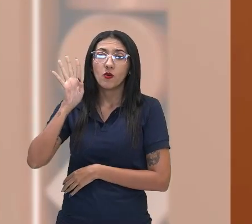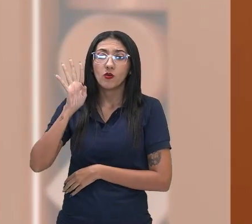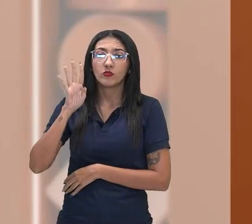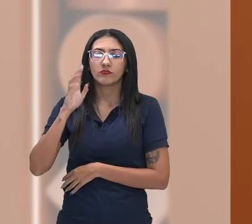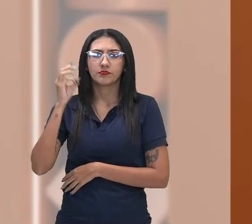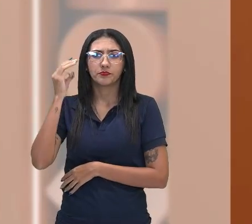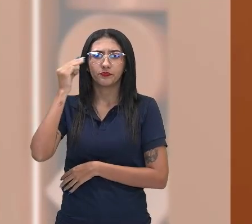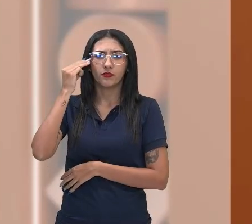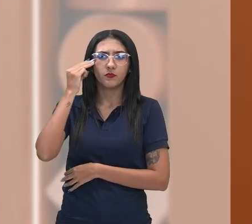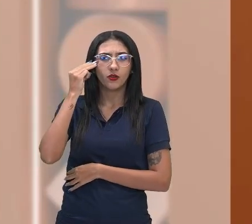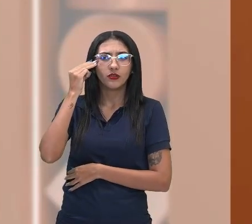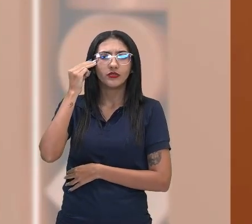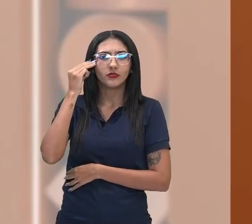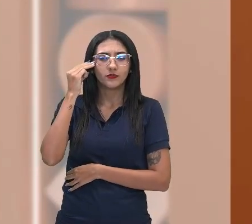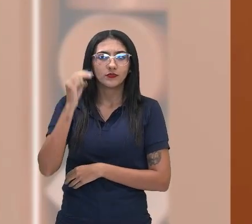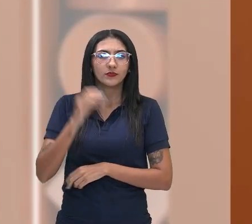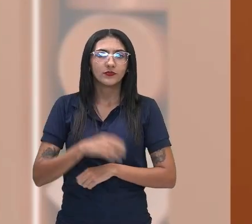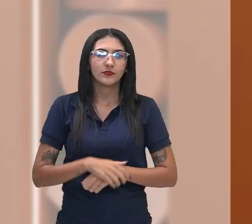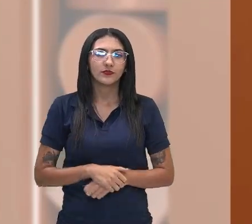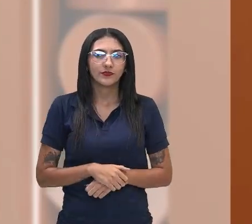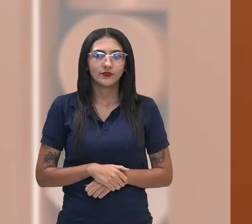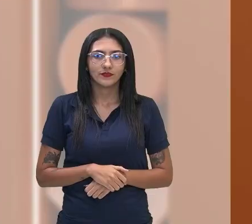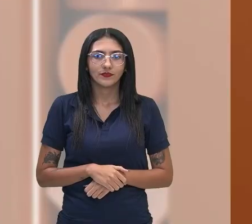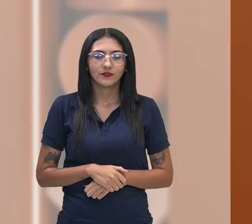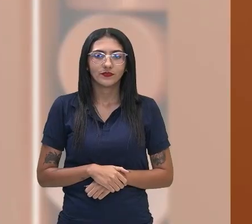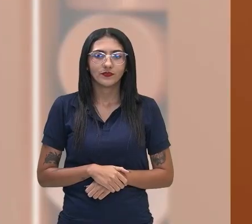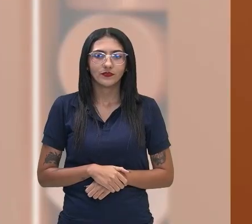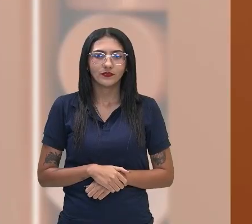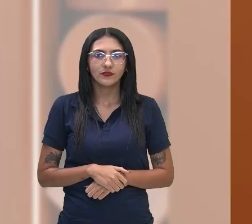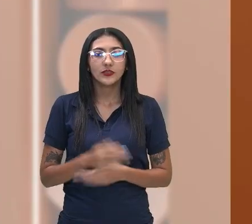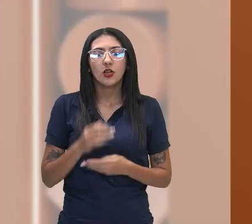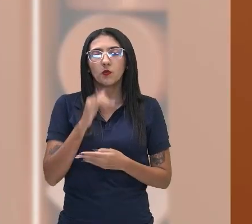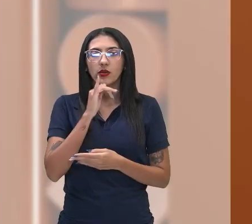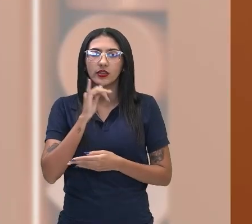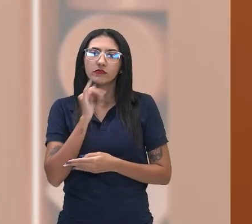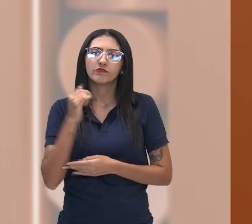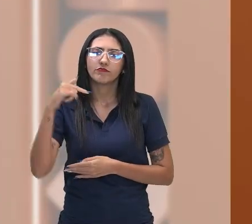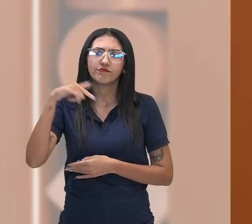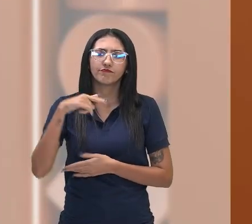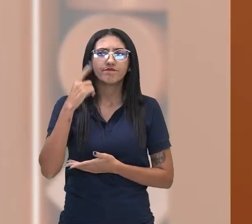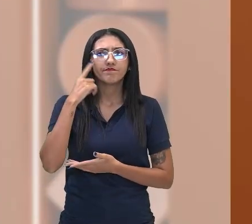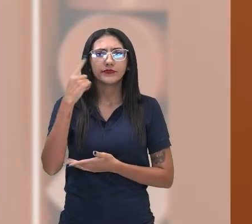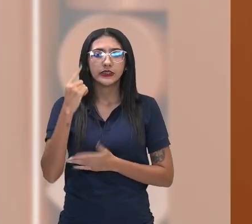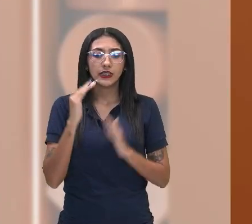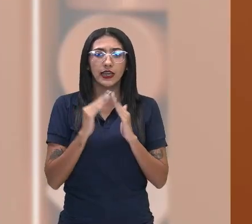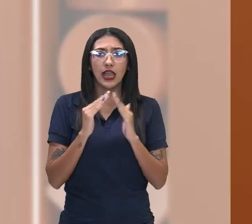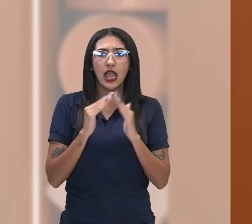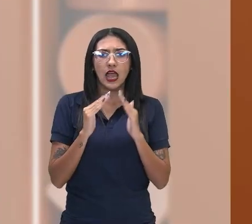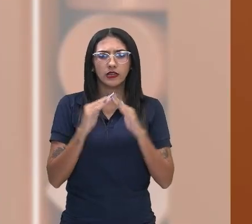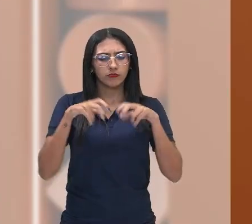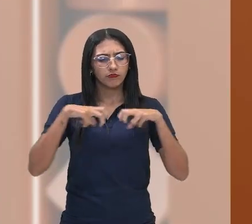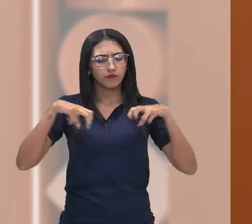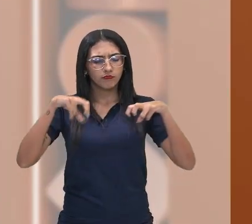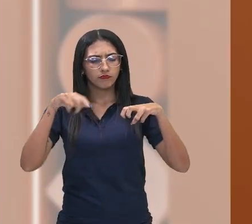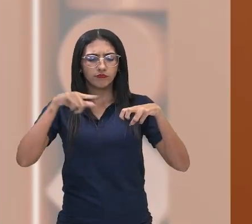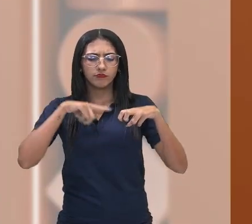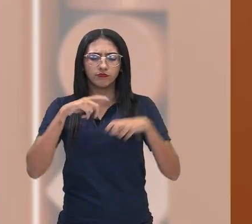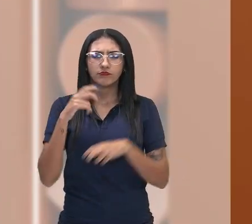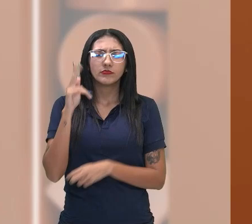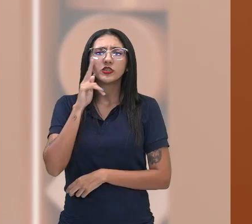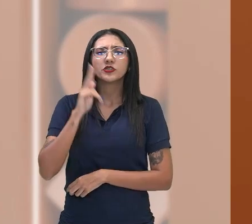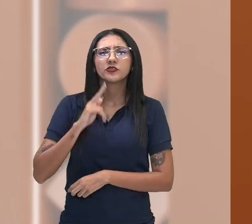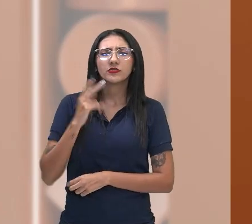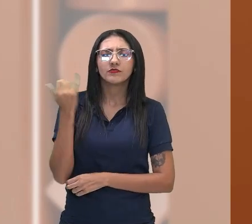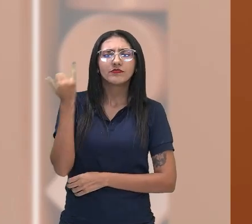memórias. Quando você está ali, né, na mesa da sua casa, ouvindo uma história do seu